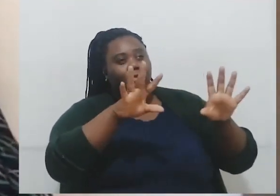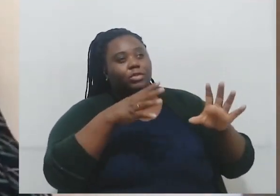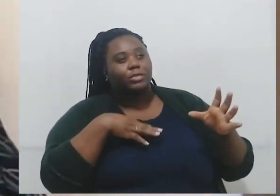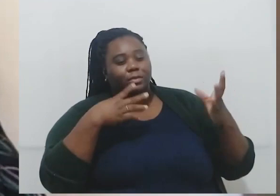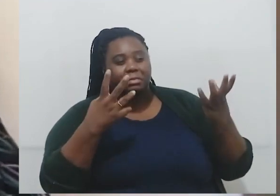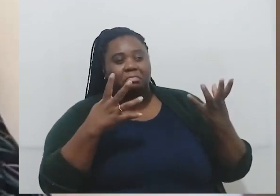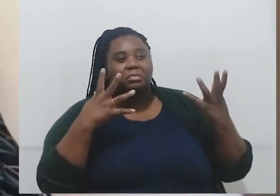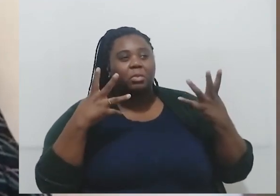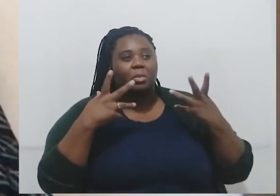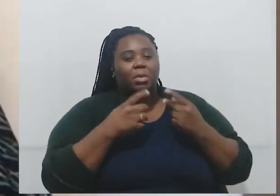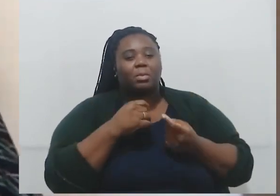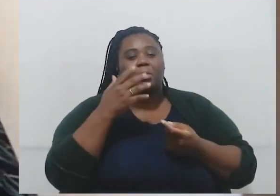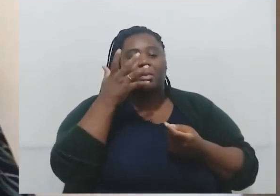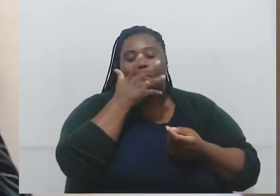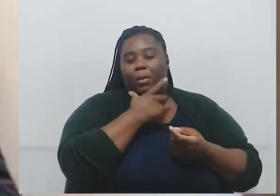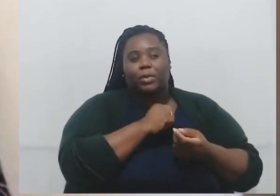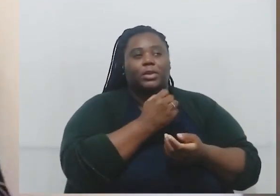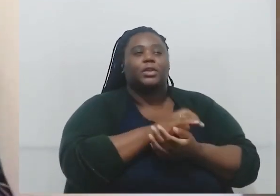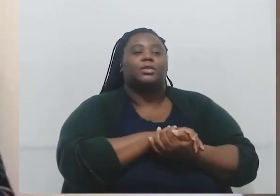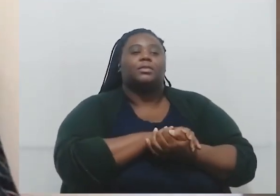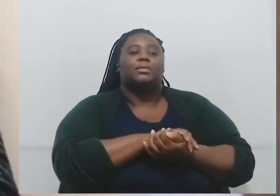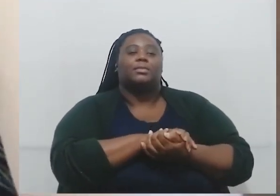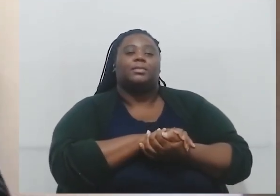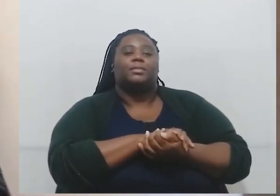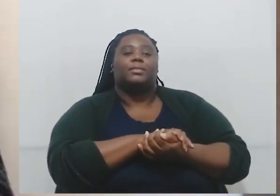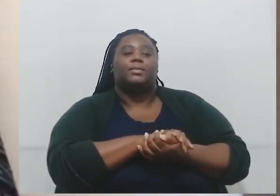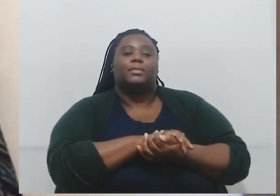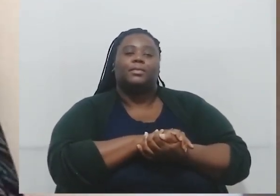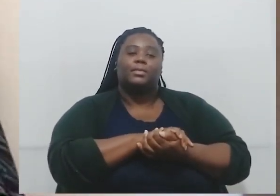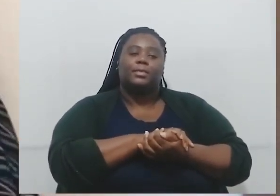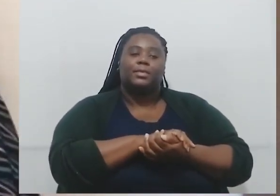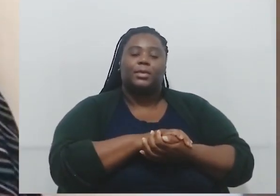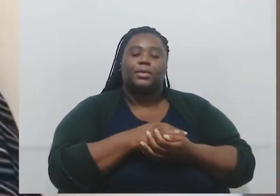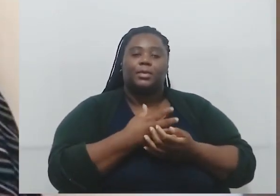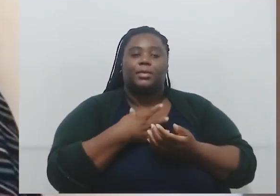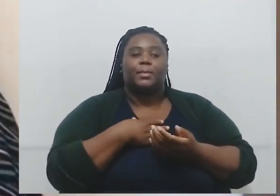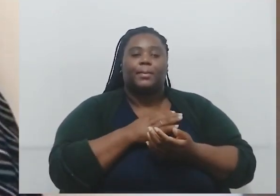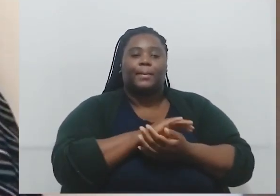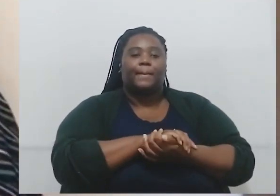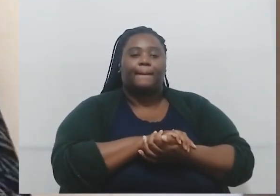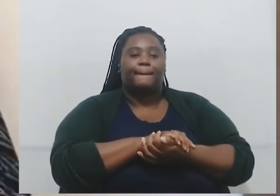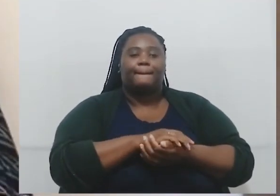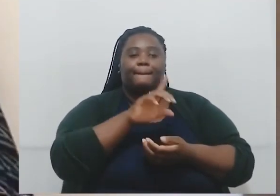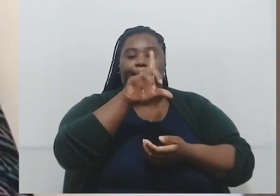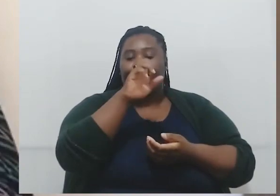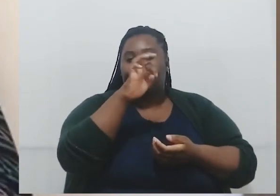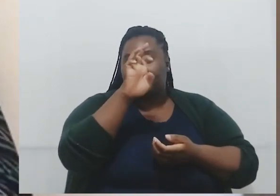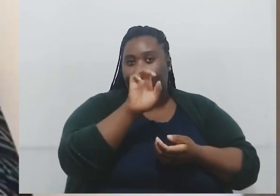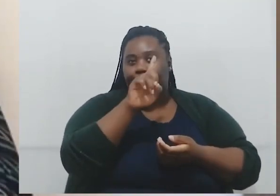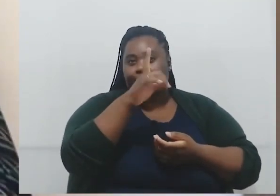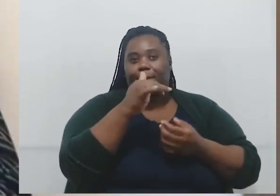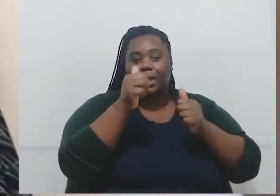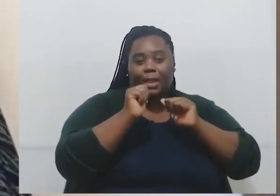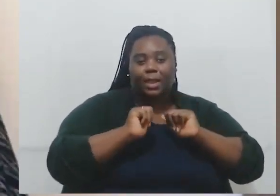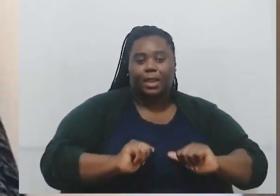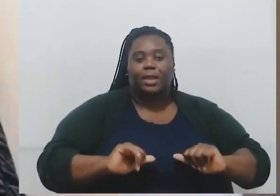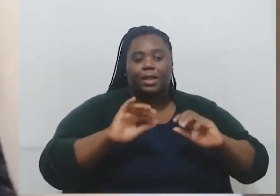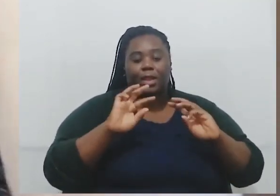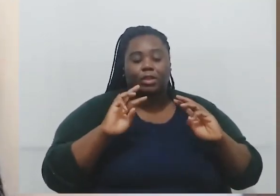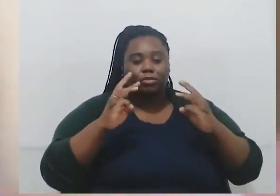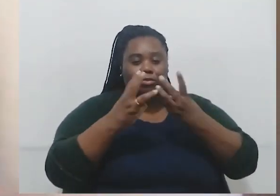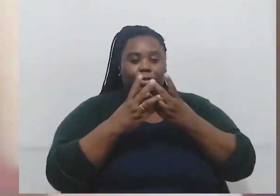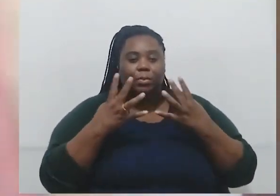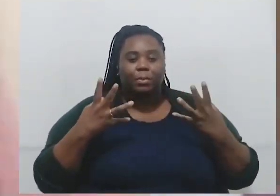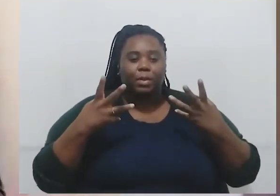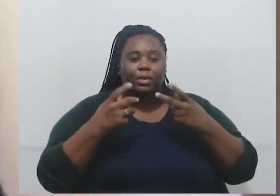projeções do Baiano System, acho aquilo incrível. A Letrux, né, que é atriz também, então o show dela